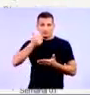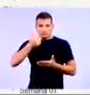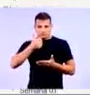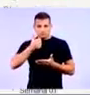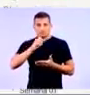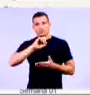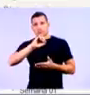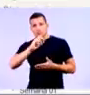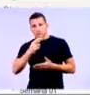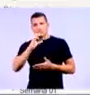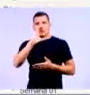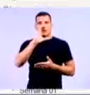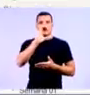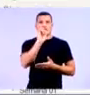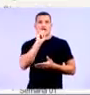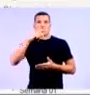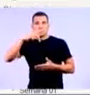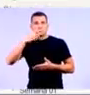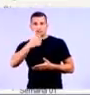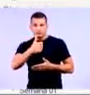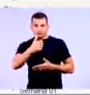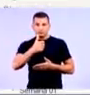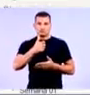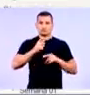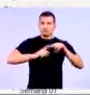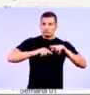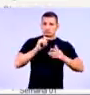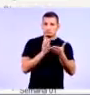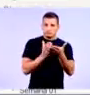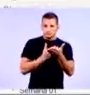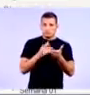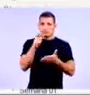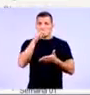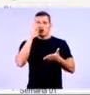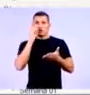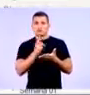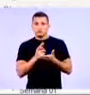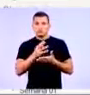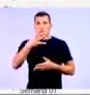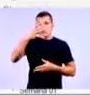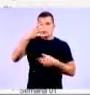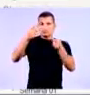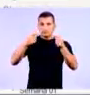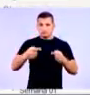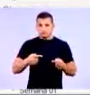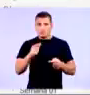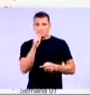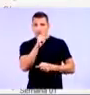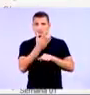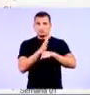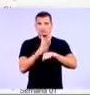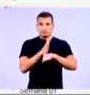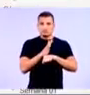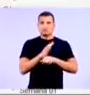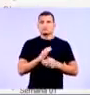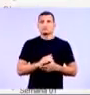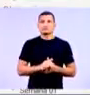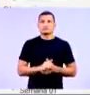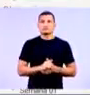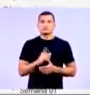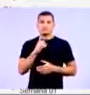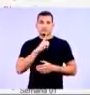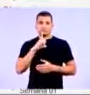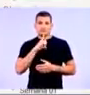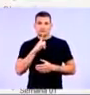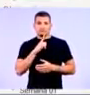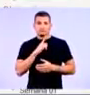do capítulo 1 do material didático, você vai responder as 4 questões propostas nessa tarefa. Então, temos